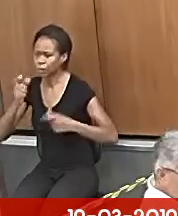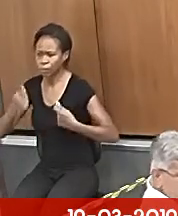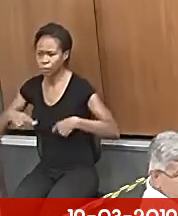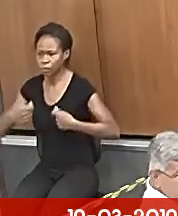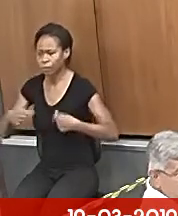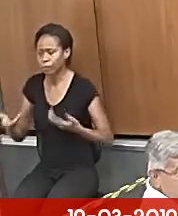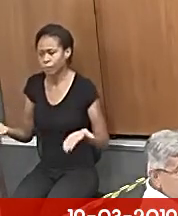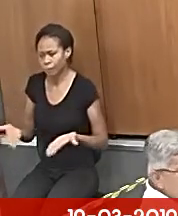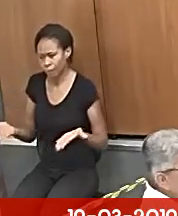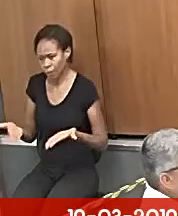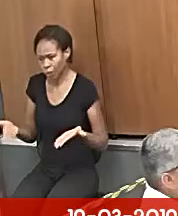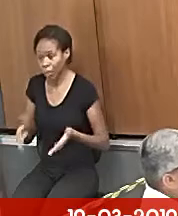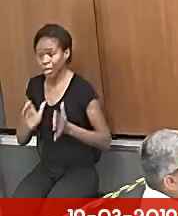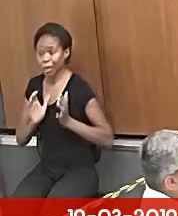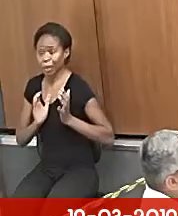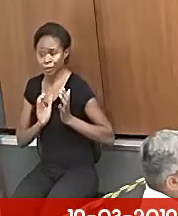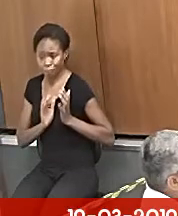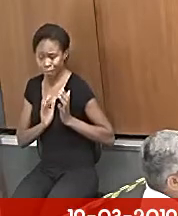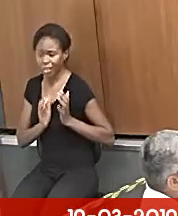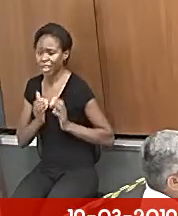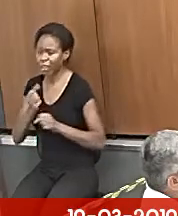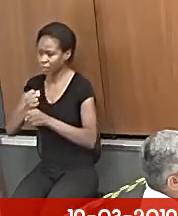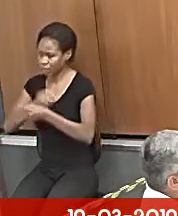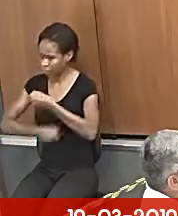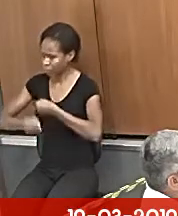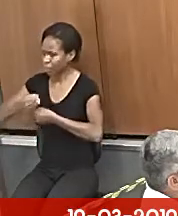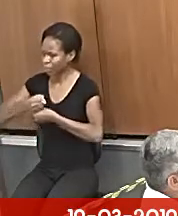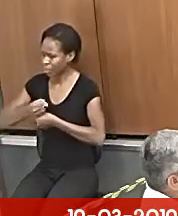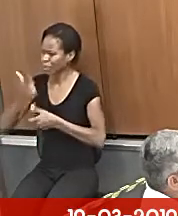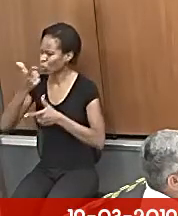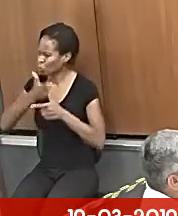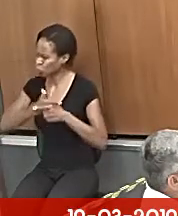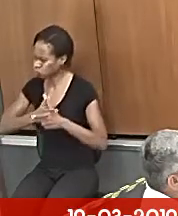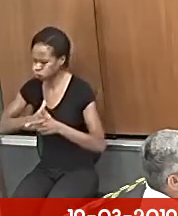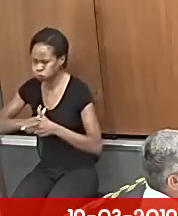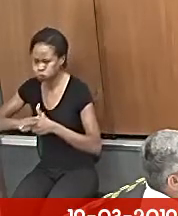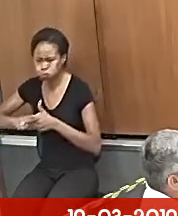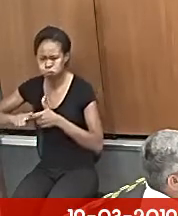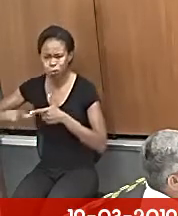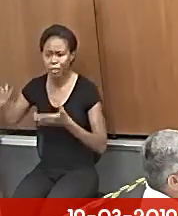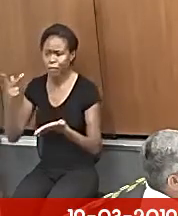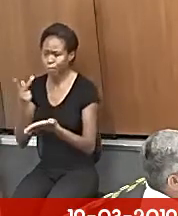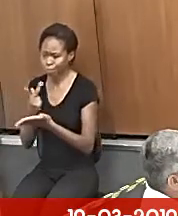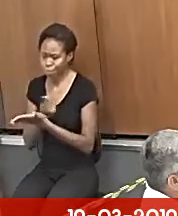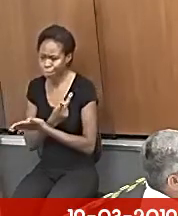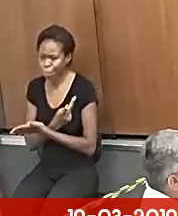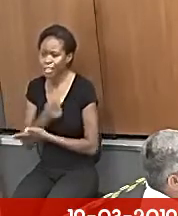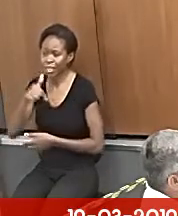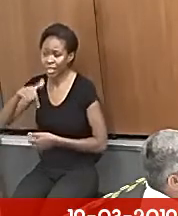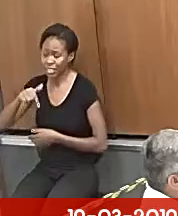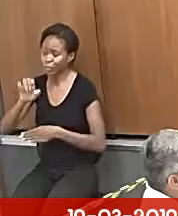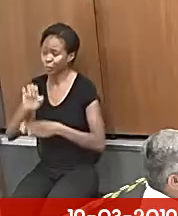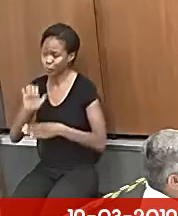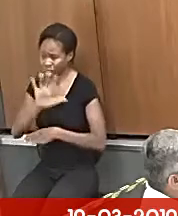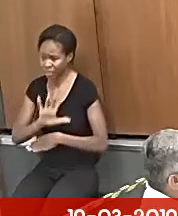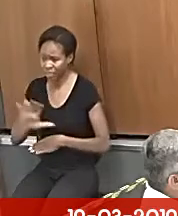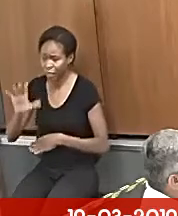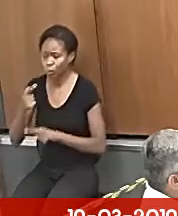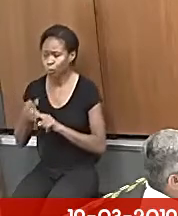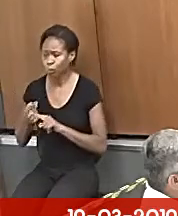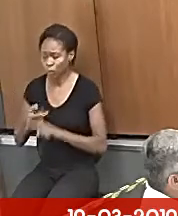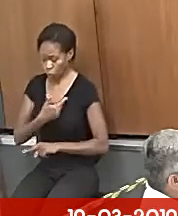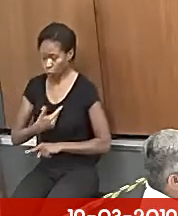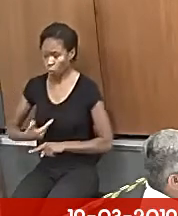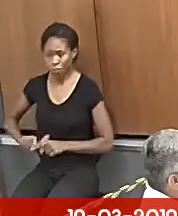a pai viveu um drama no ano passado e os demais países aqui não estavam o governo não repassa